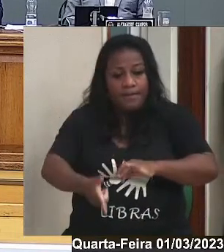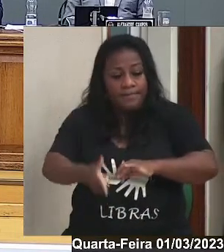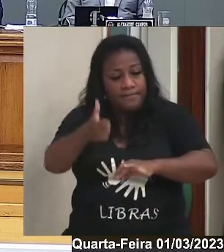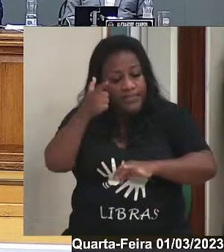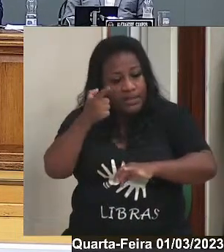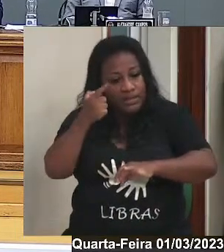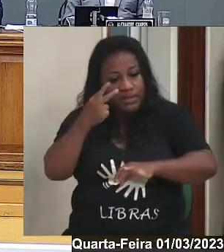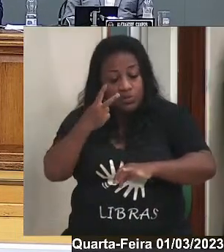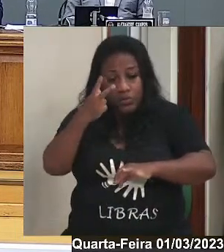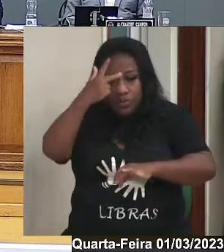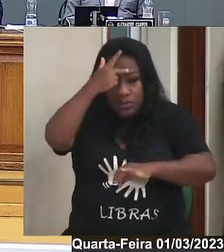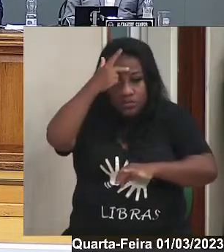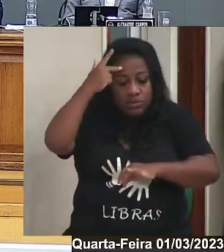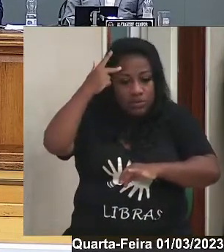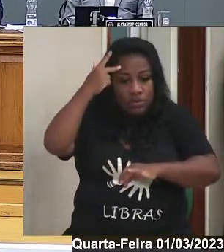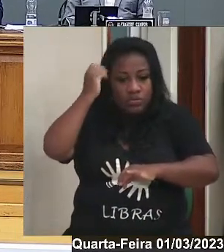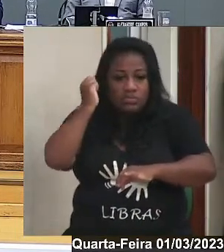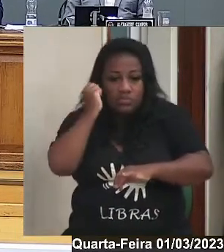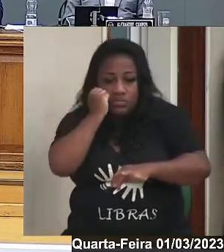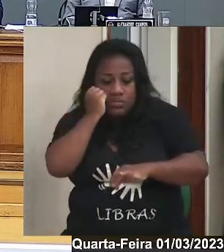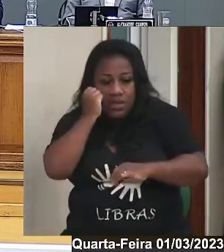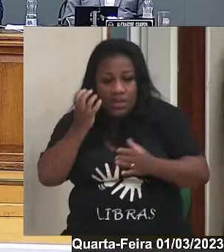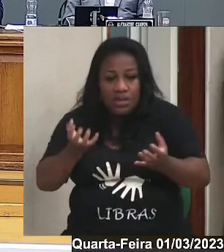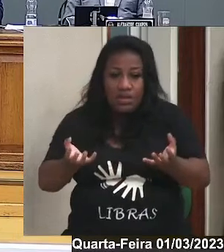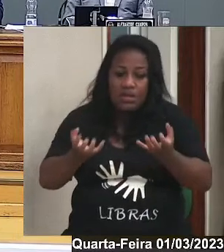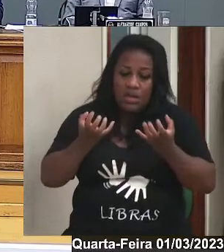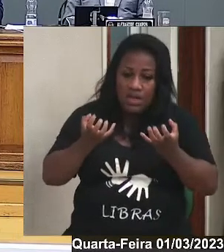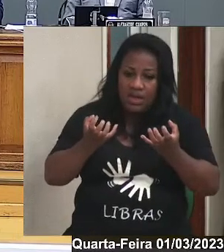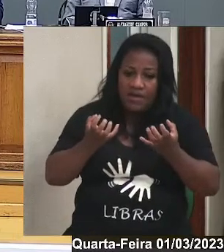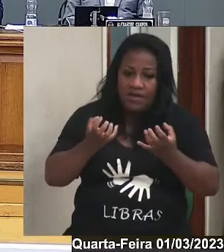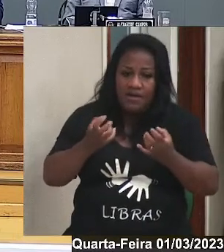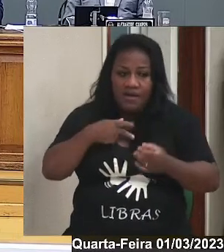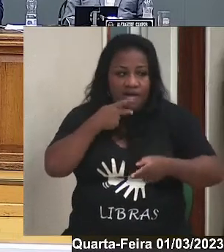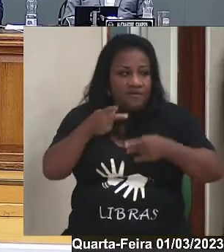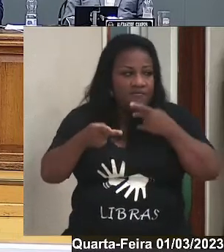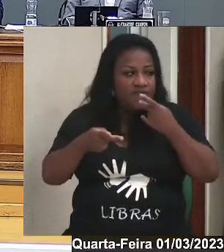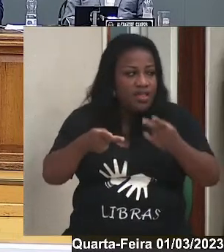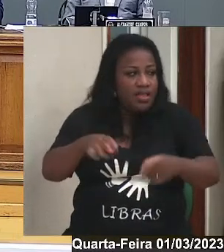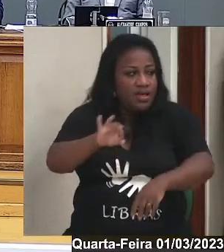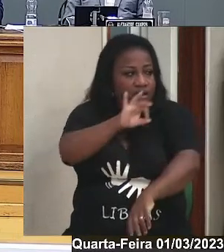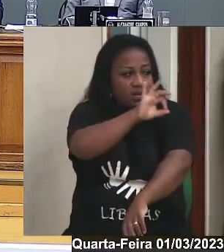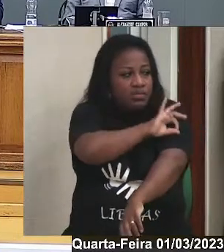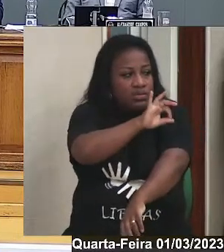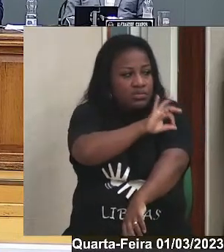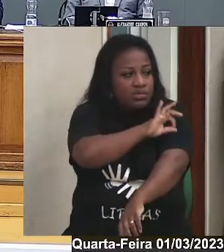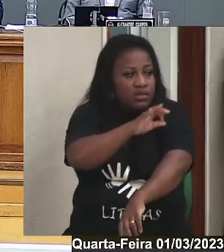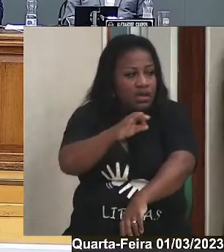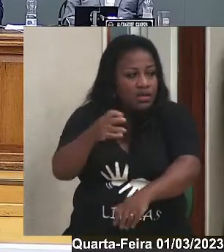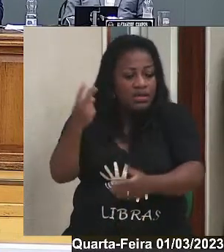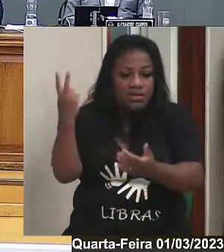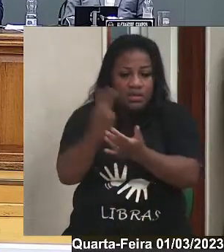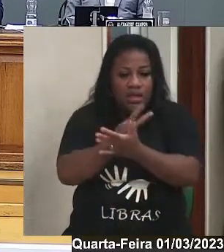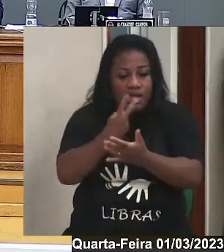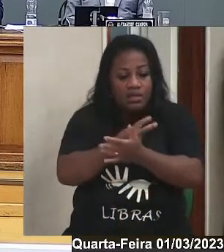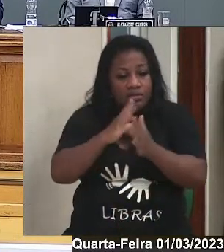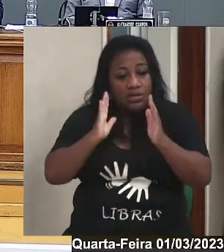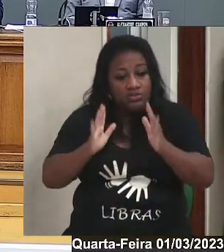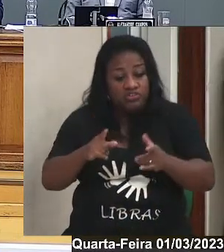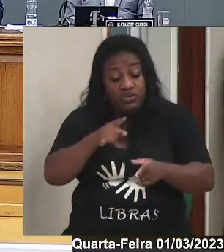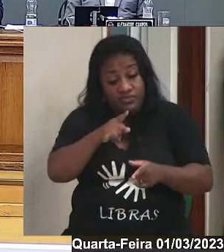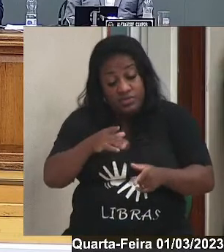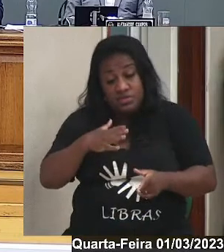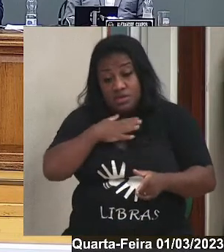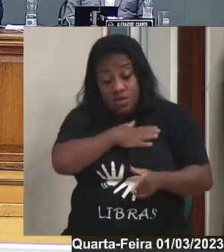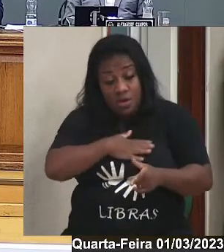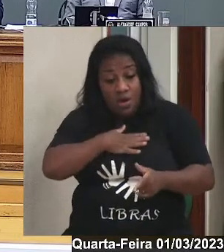matando dois criminosos, dois bandidos, e ainda quer dizer que o policial está errado? Me poupa, vereador Abidan. Já que o senhor